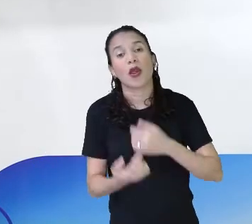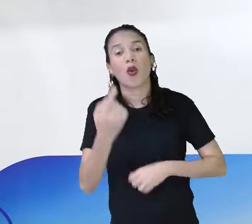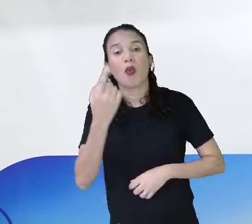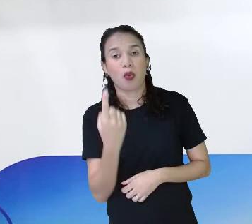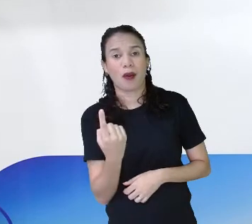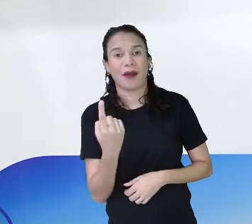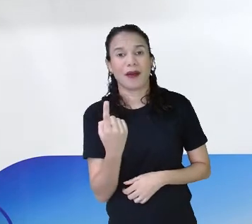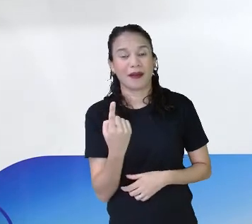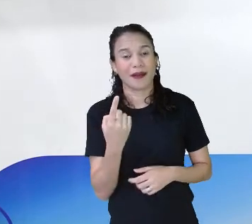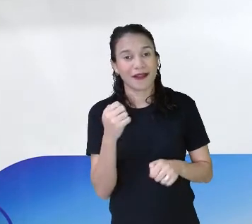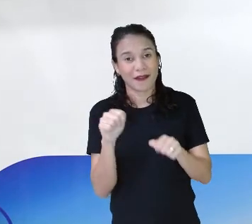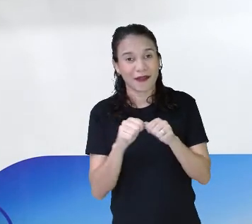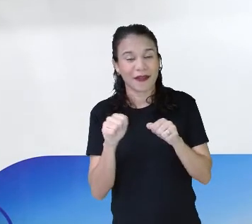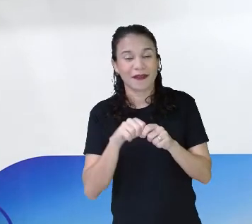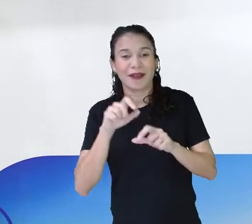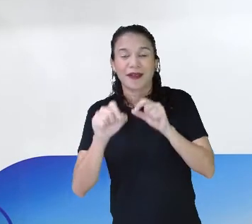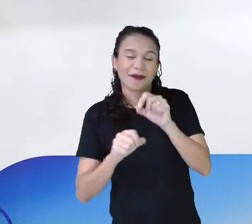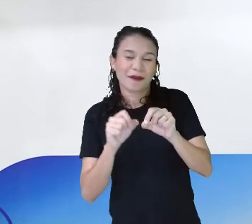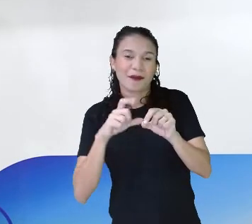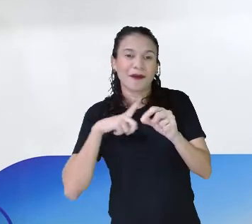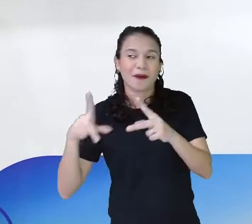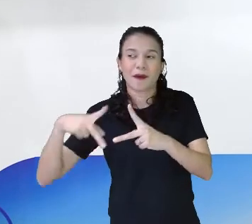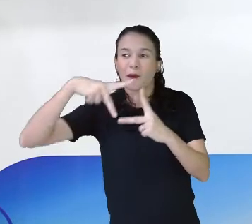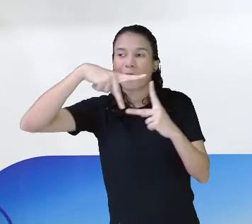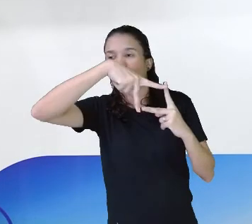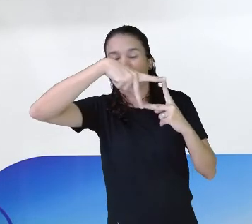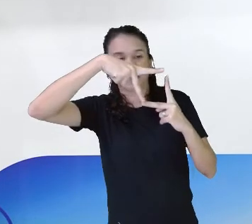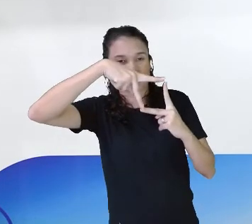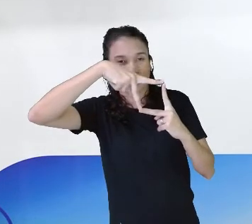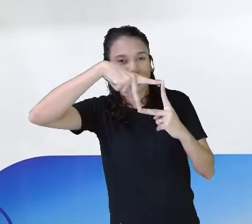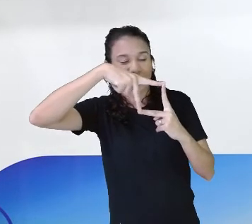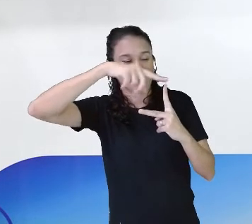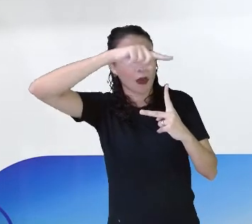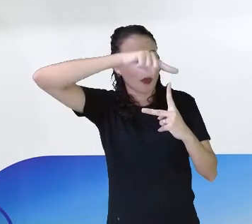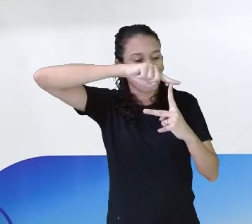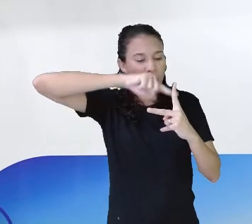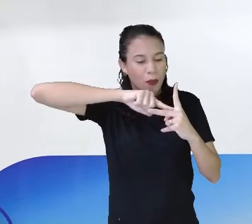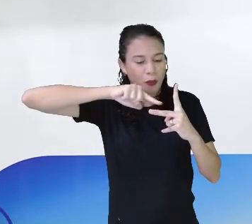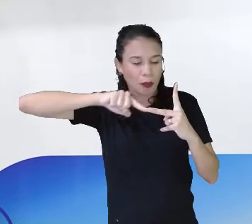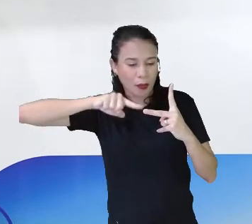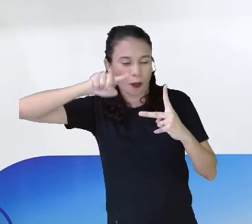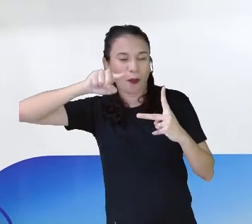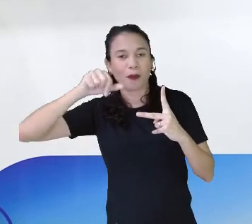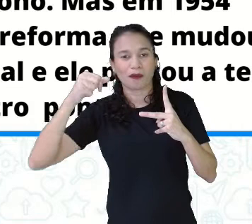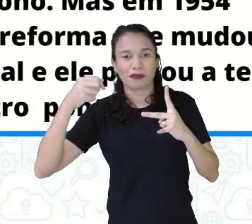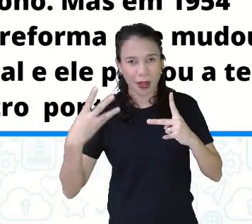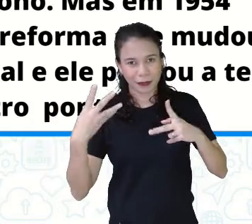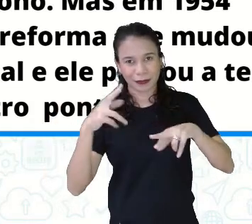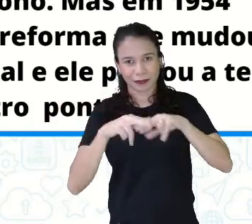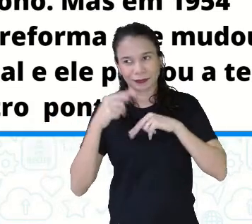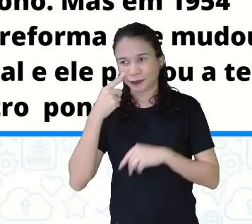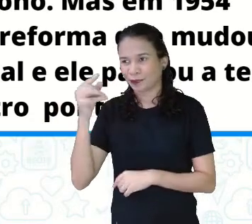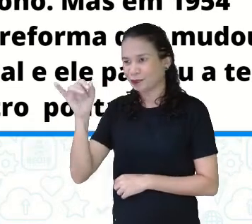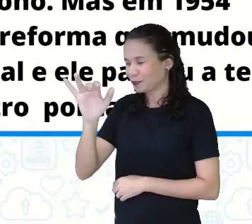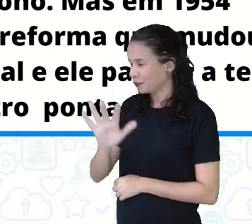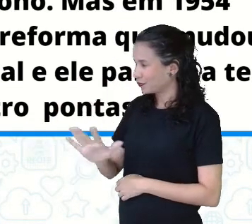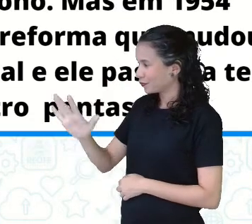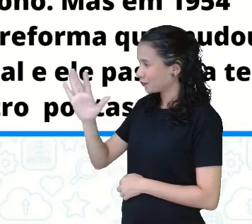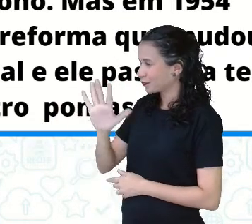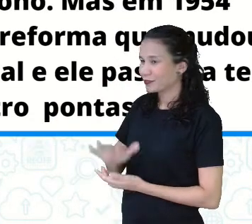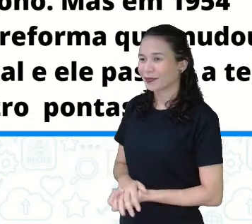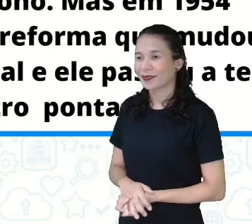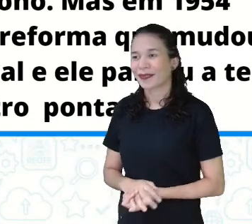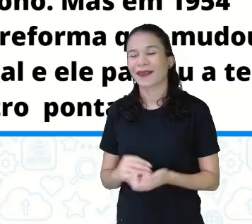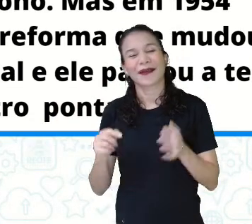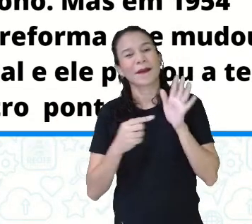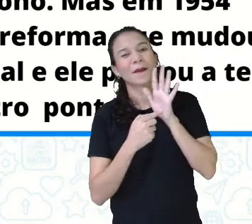sua forma original, ficando só com 4 pontas. Então, está aí a imagem na tela mostrando a vocês o